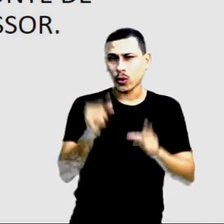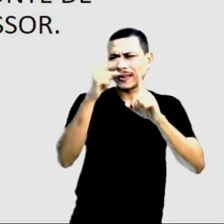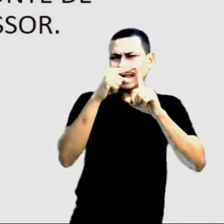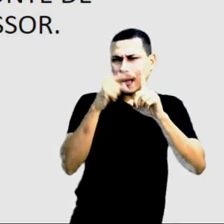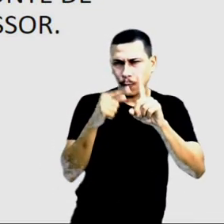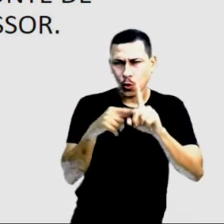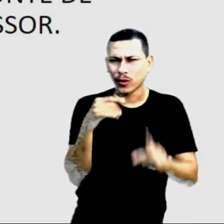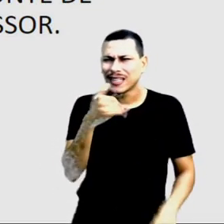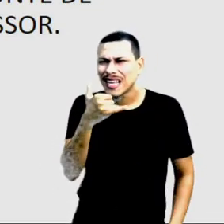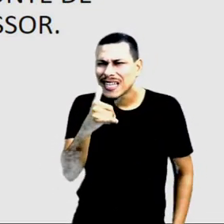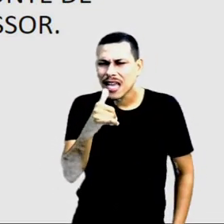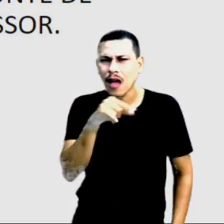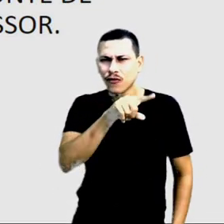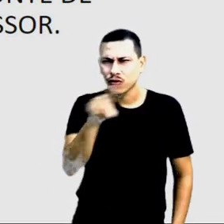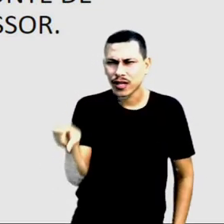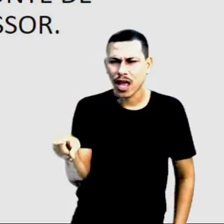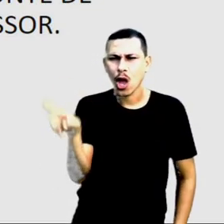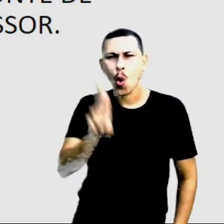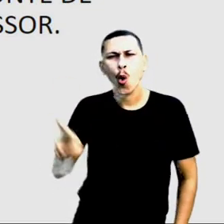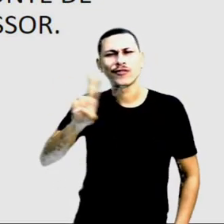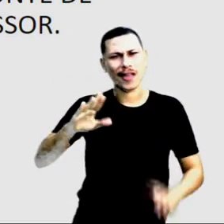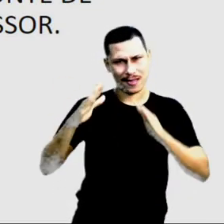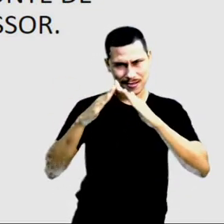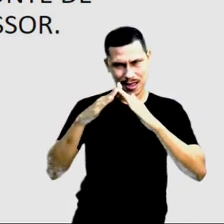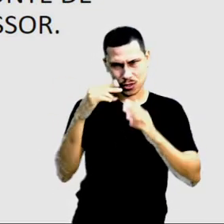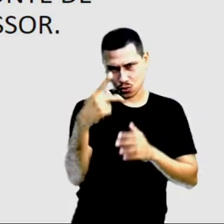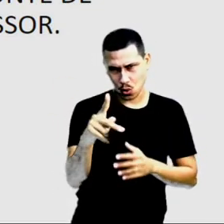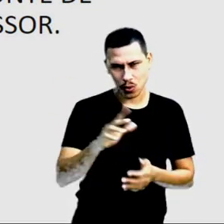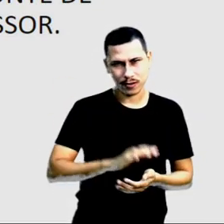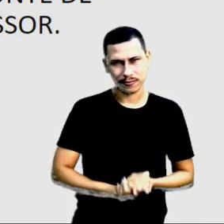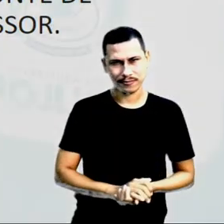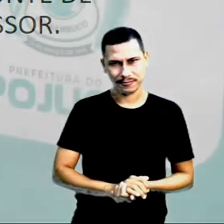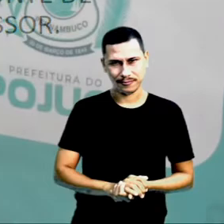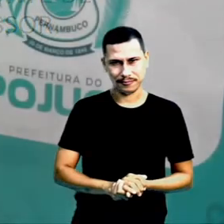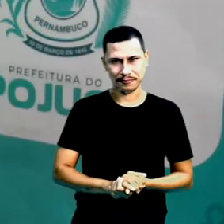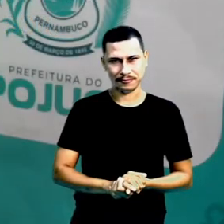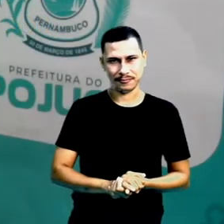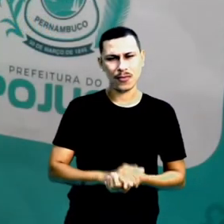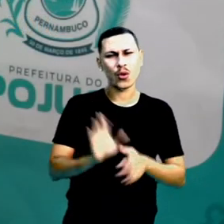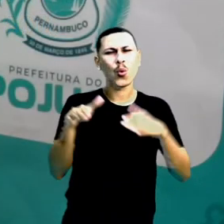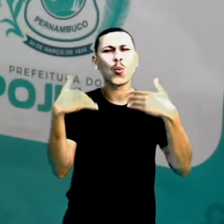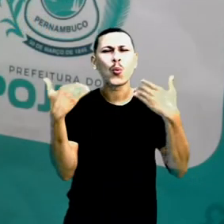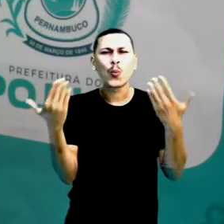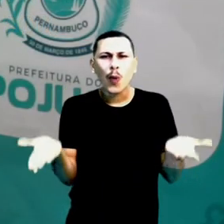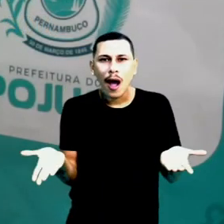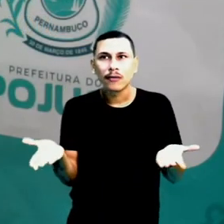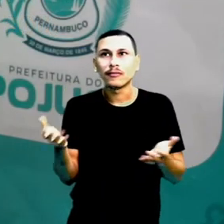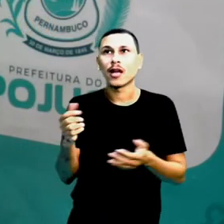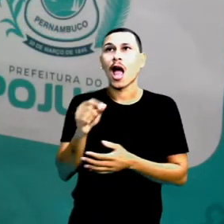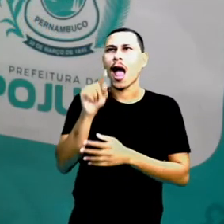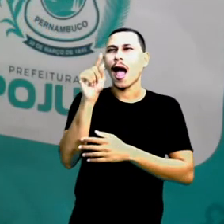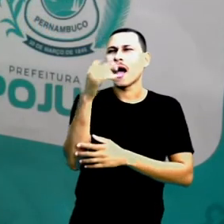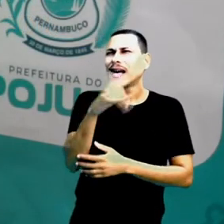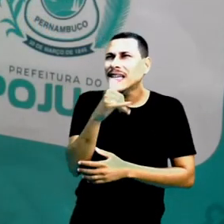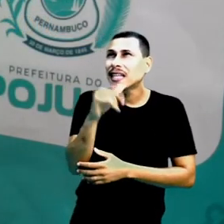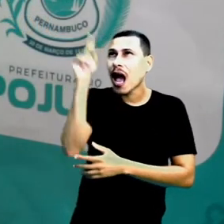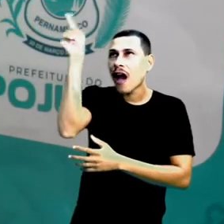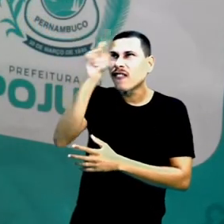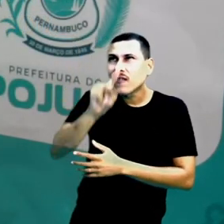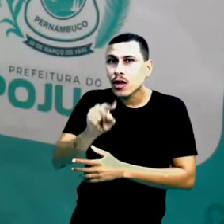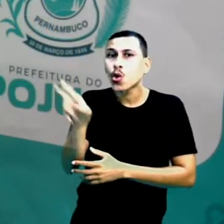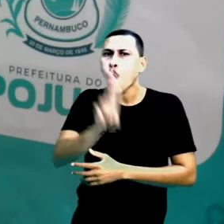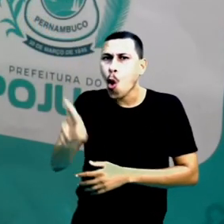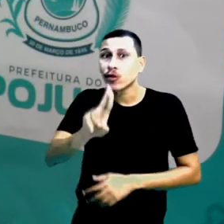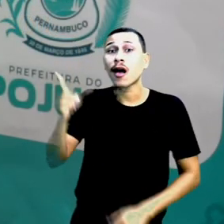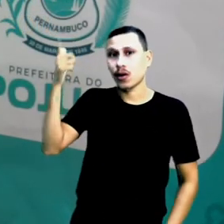de energia você utiliza na sua casa? Na casa de vocês, além da energia elétrica, vocês utilizam algum tipo